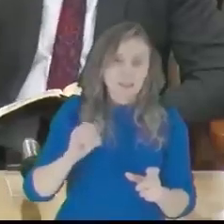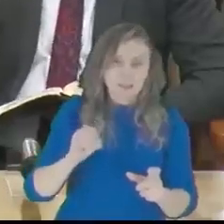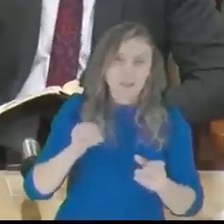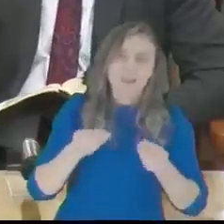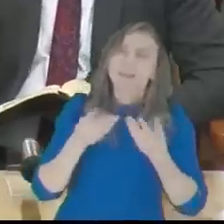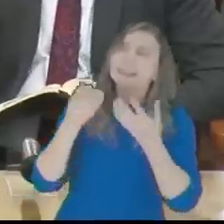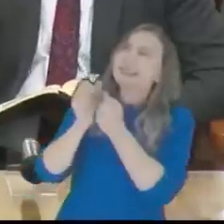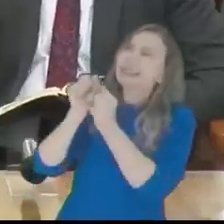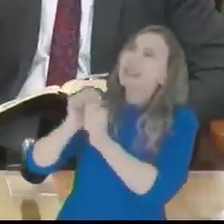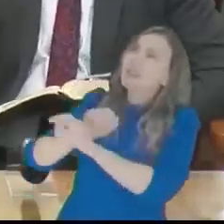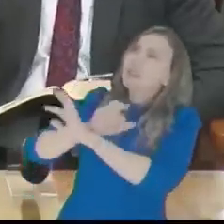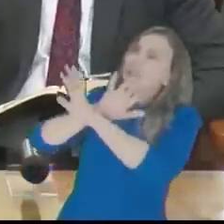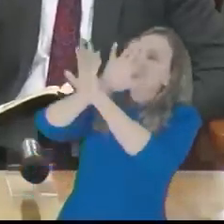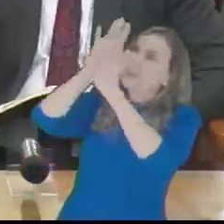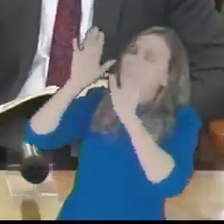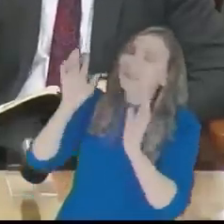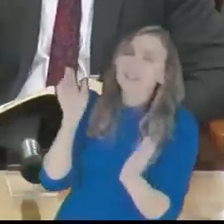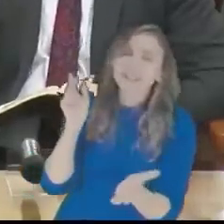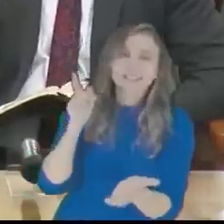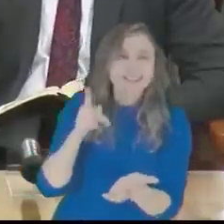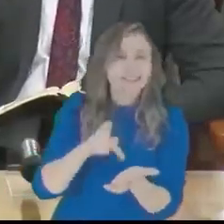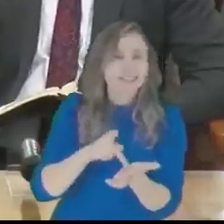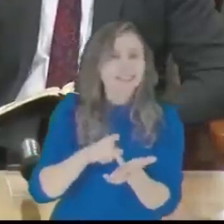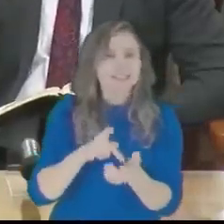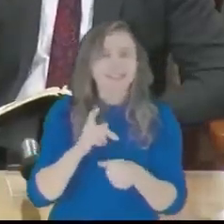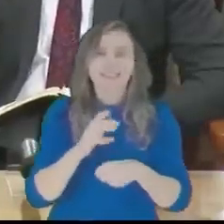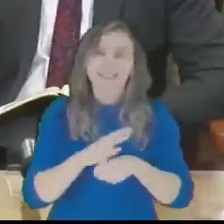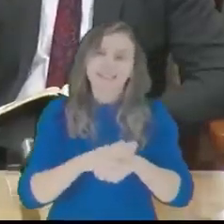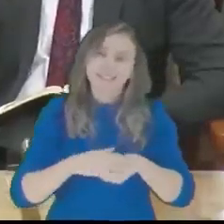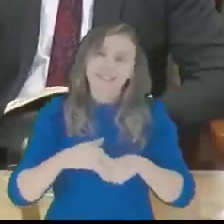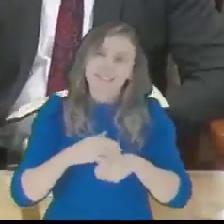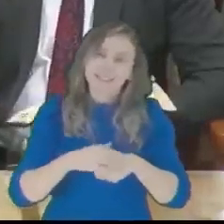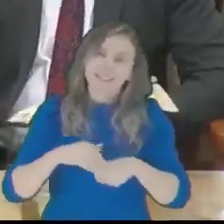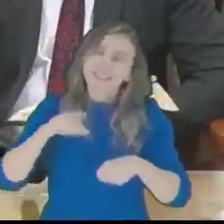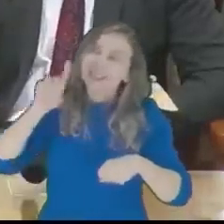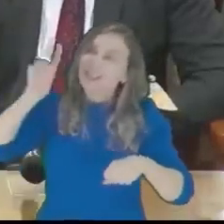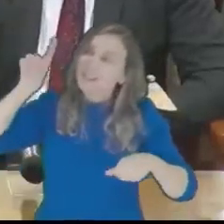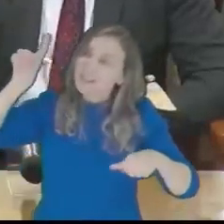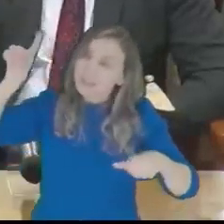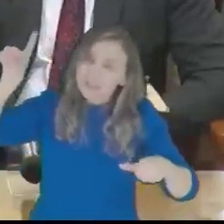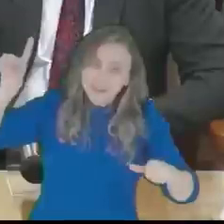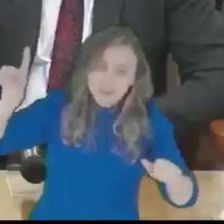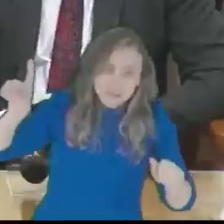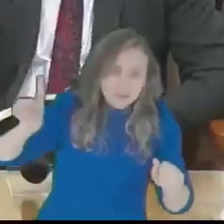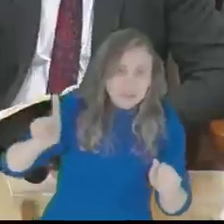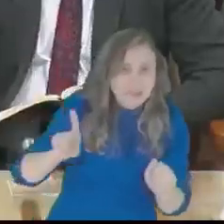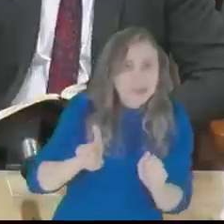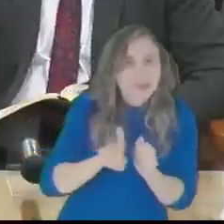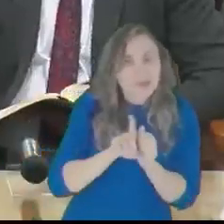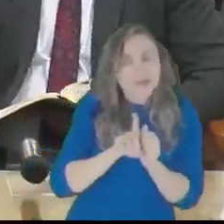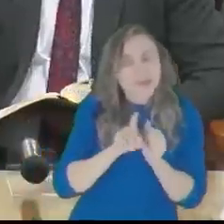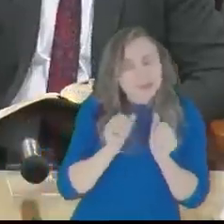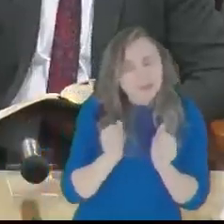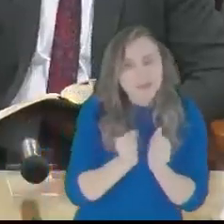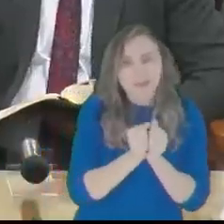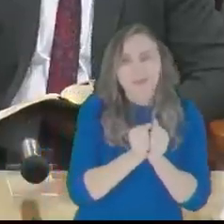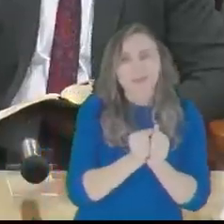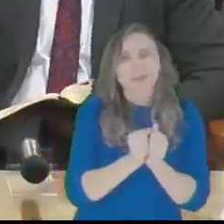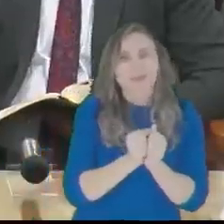nesta noite? O verdadeiro consolador, ele está ao lado. Paráclito é aquele que está ao lado para dar